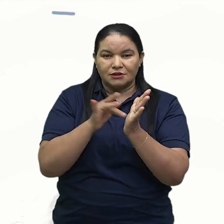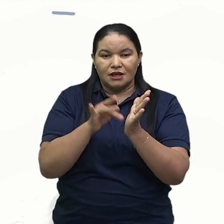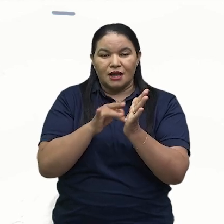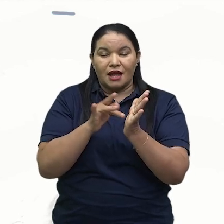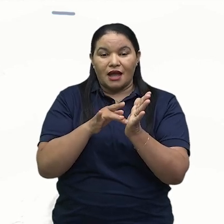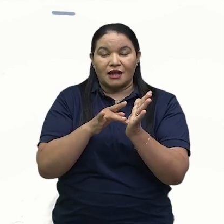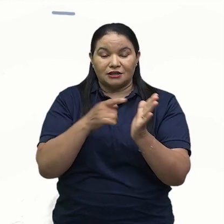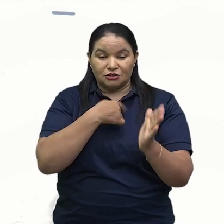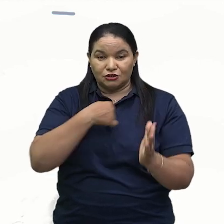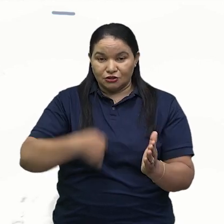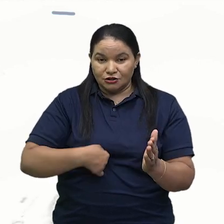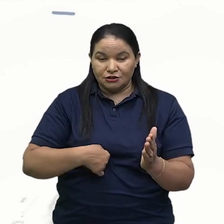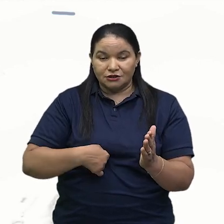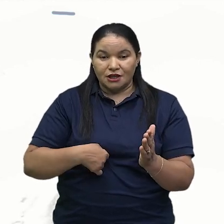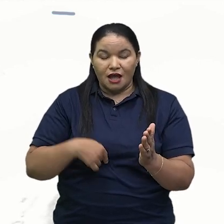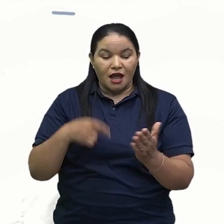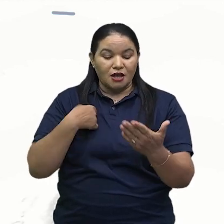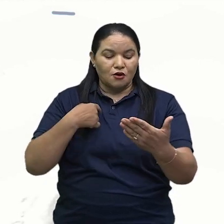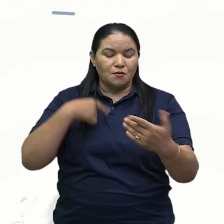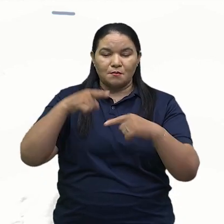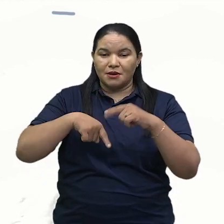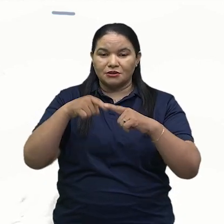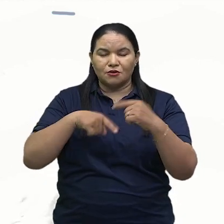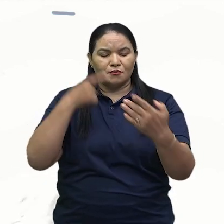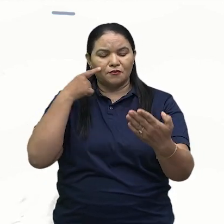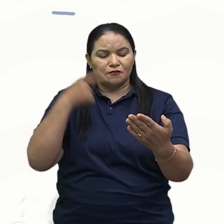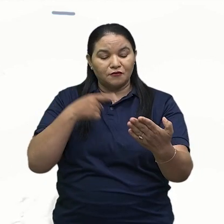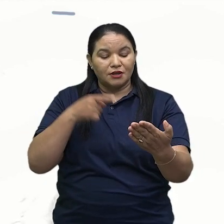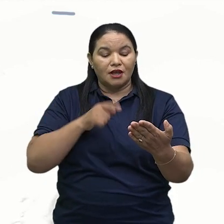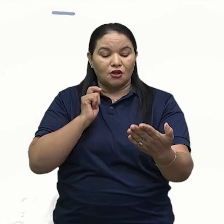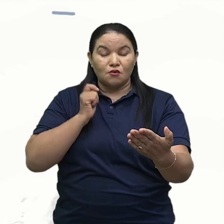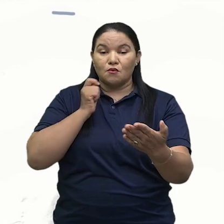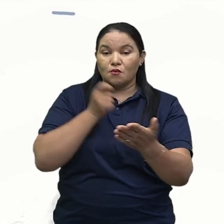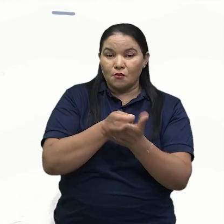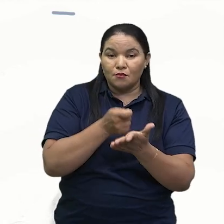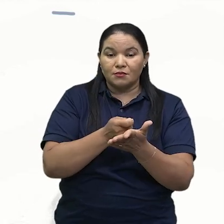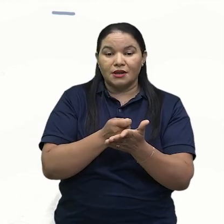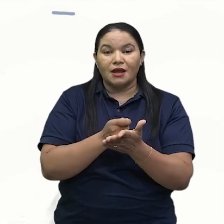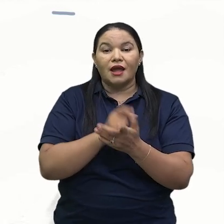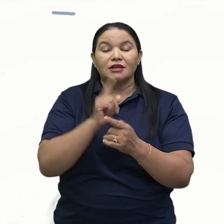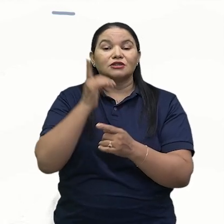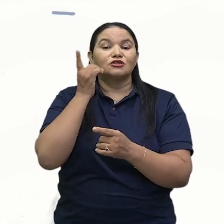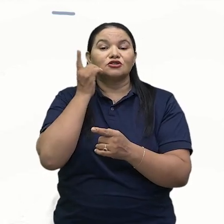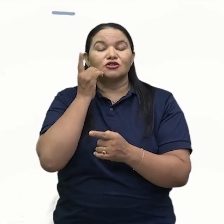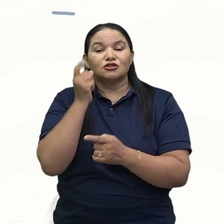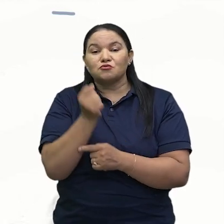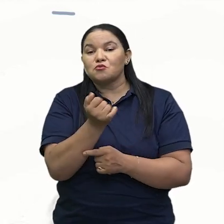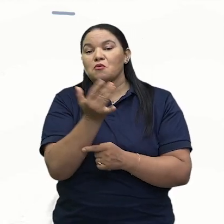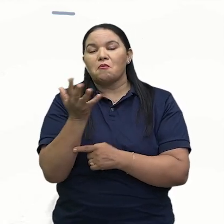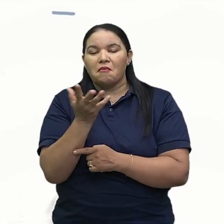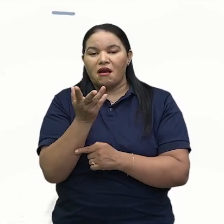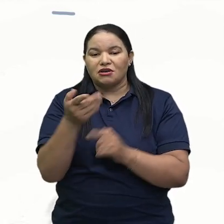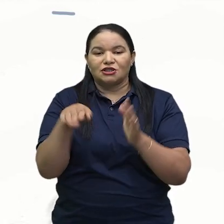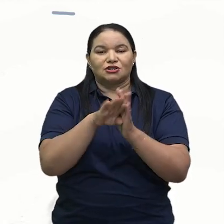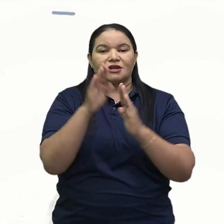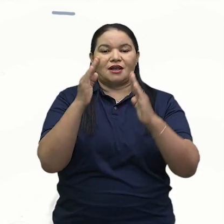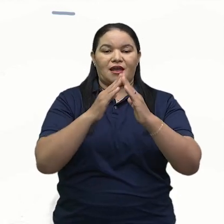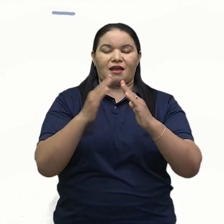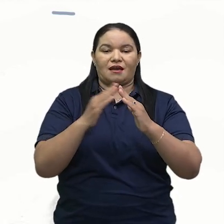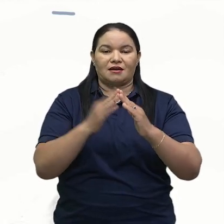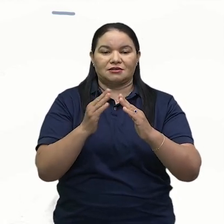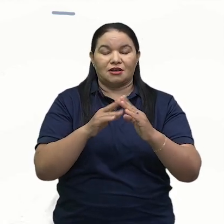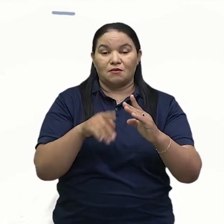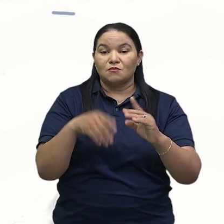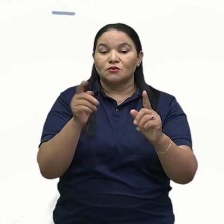intervalo de alguns dias, né, esse produto ele chega até a sua casa. Isso só é possível porque nós vivemos nesse